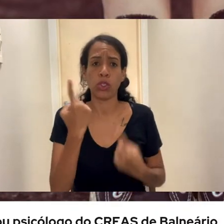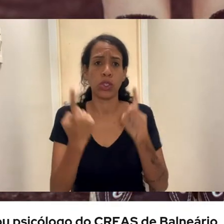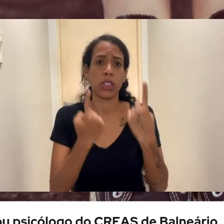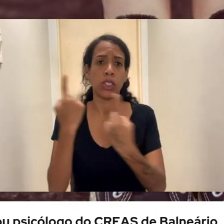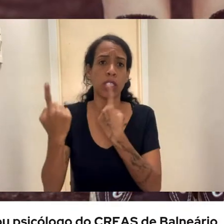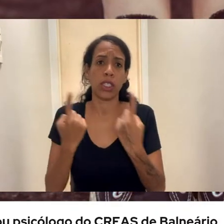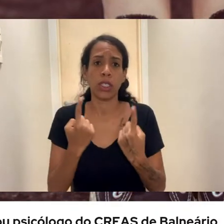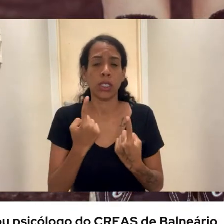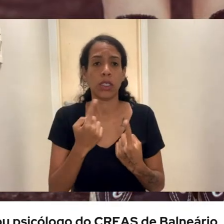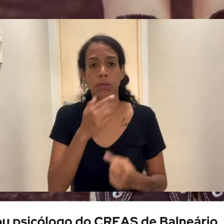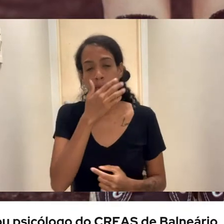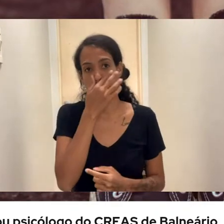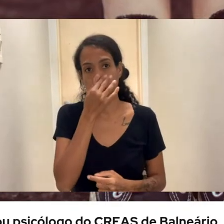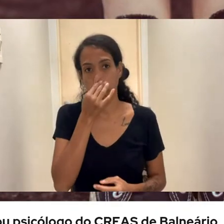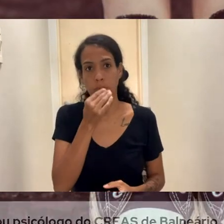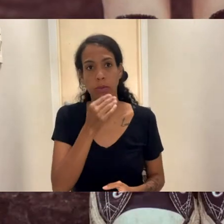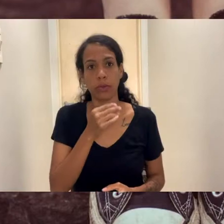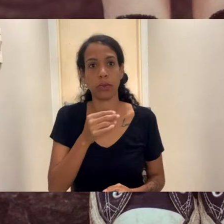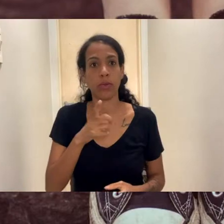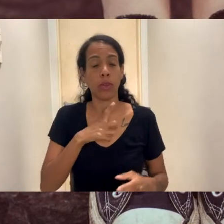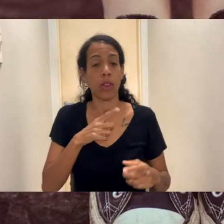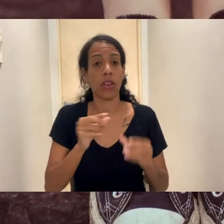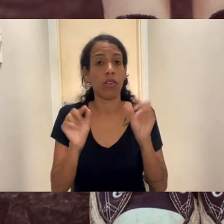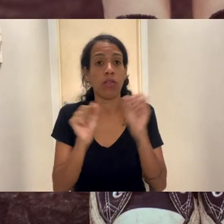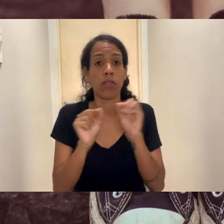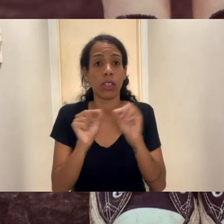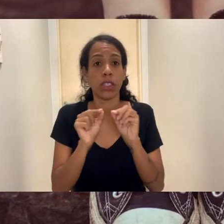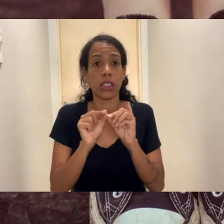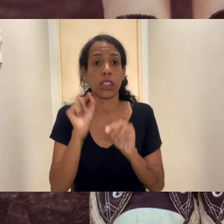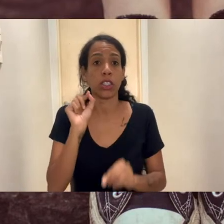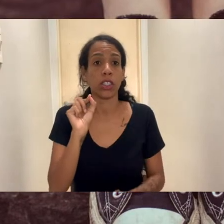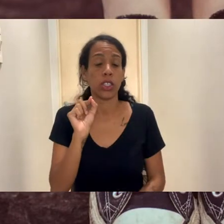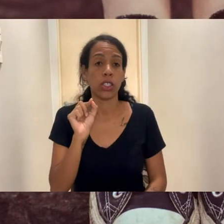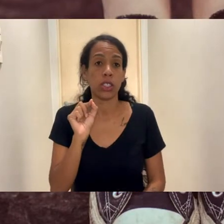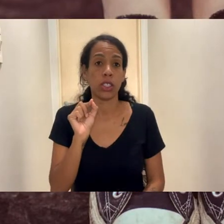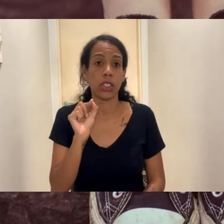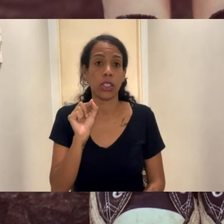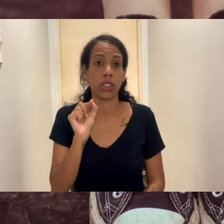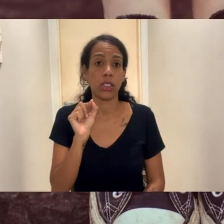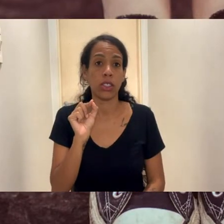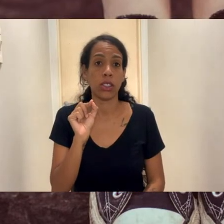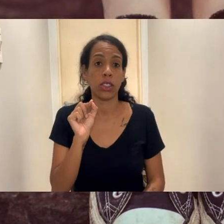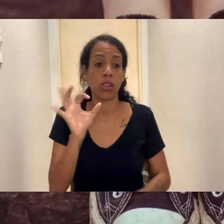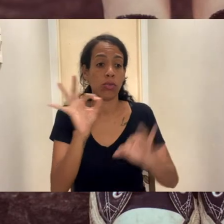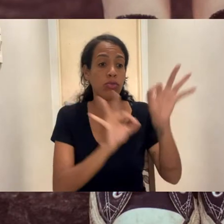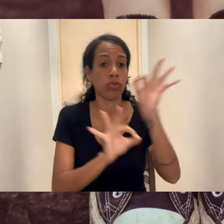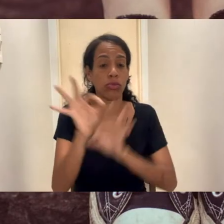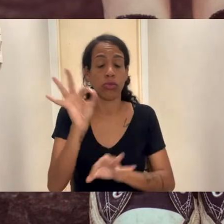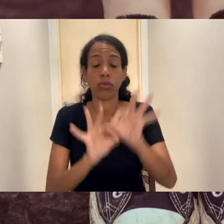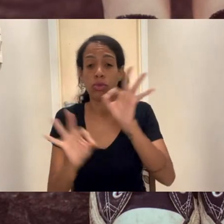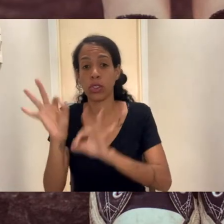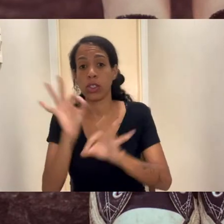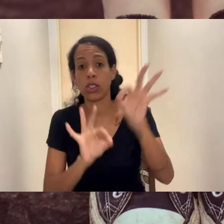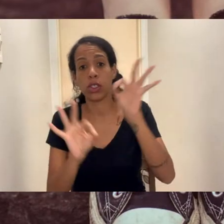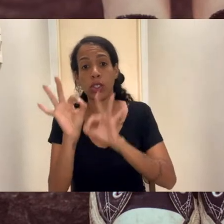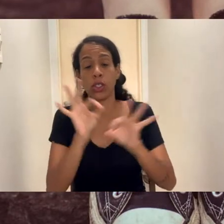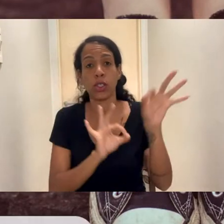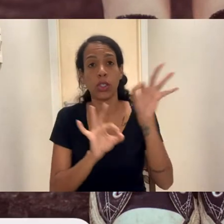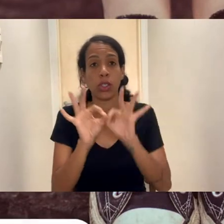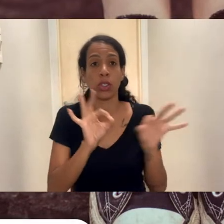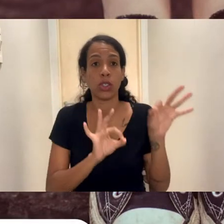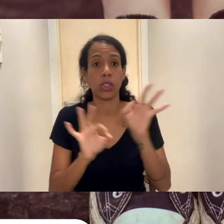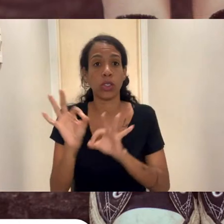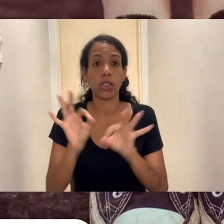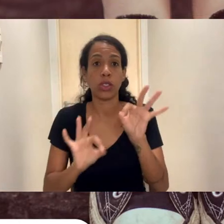individualizantes, em práticas que se organizam por estruturas e